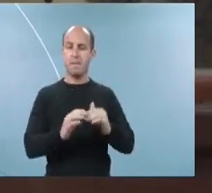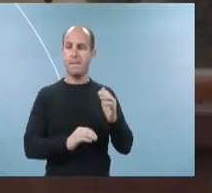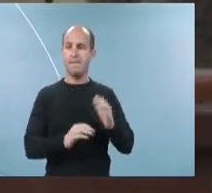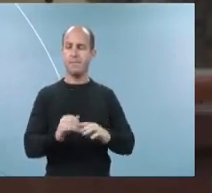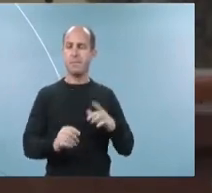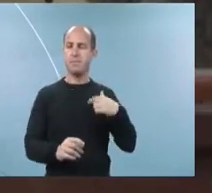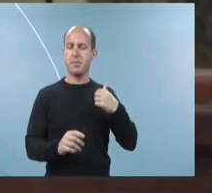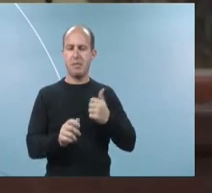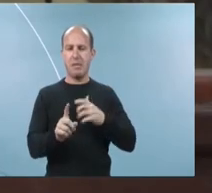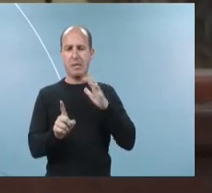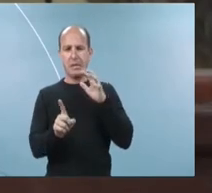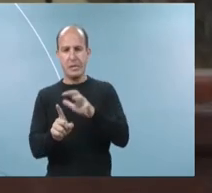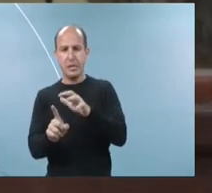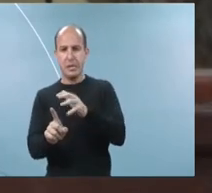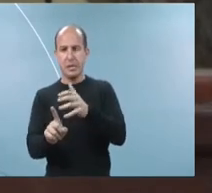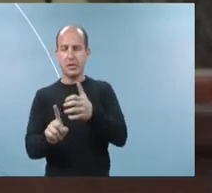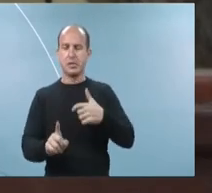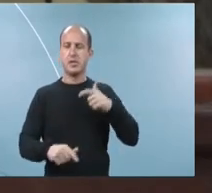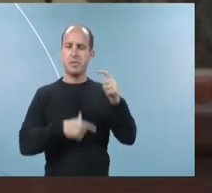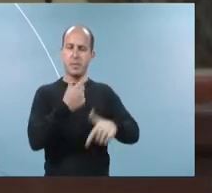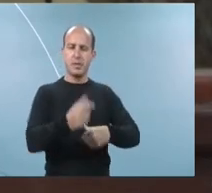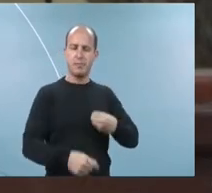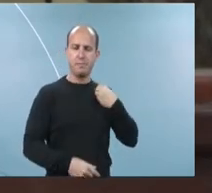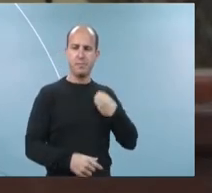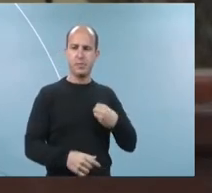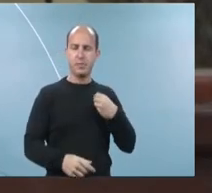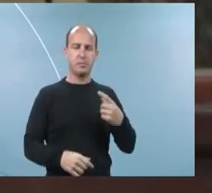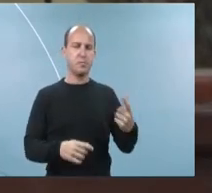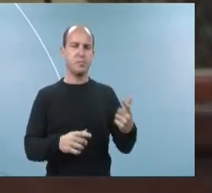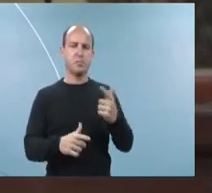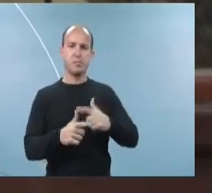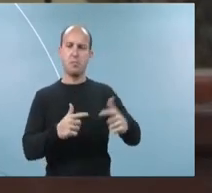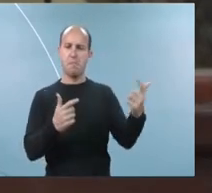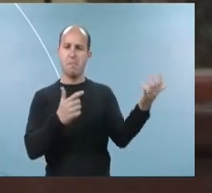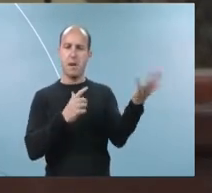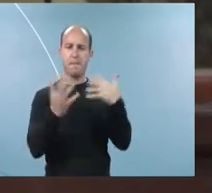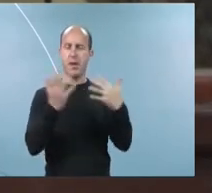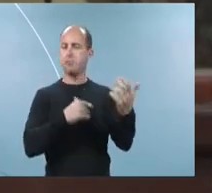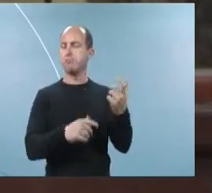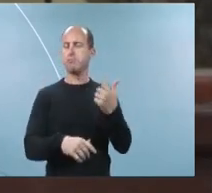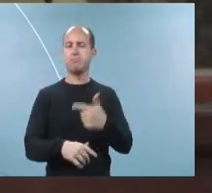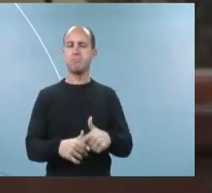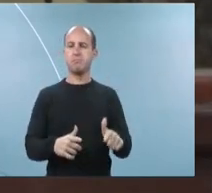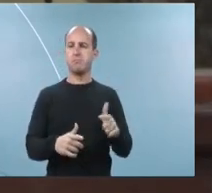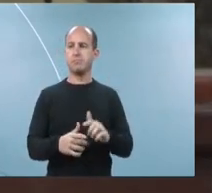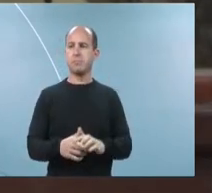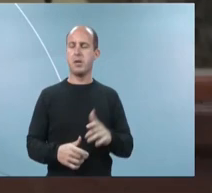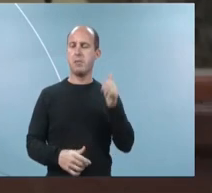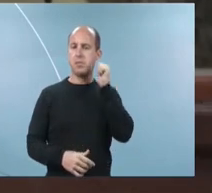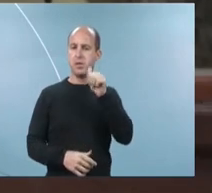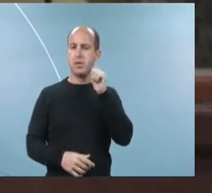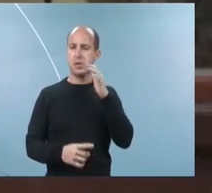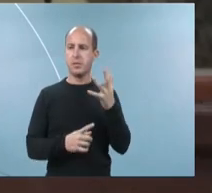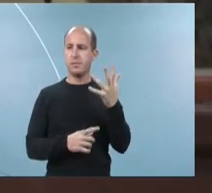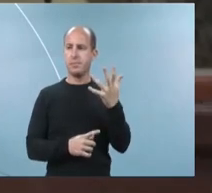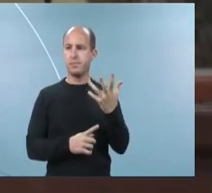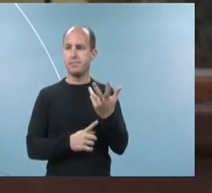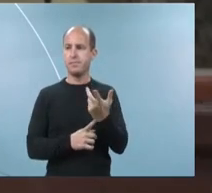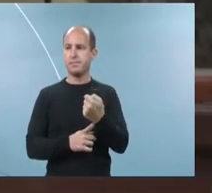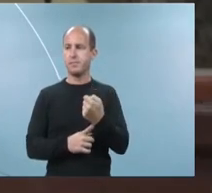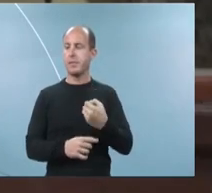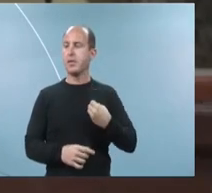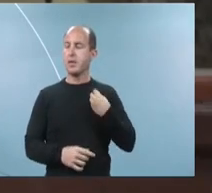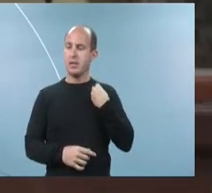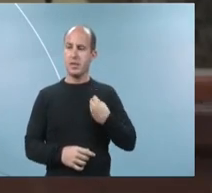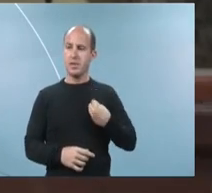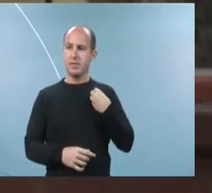sendo perseguida, batalha por sua vida, enfrentando o que vier. A mulher que é artesã, na